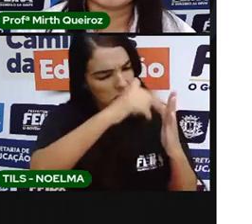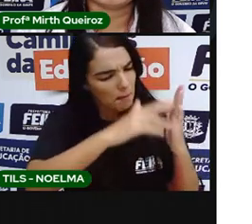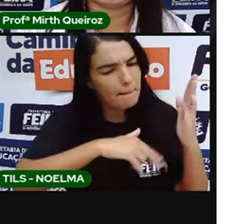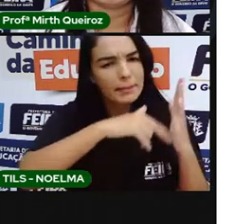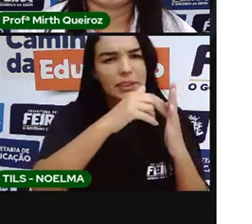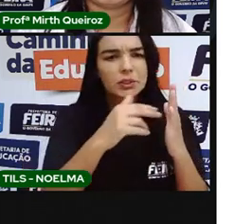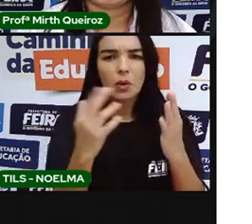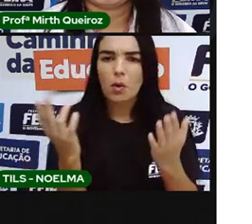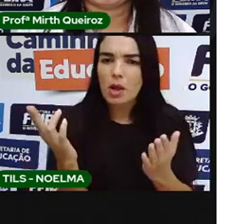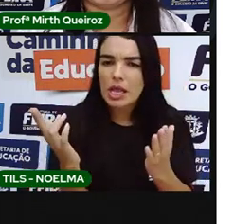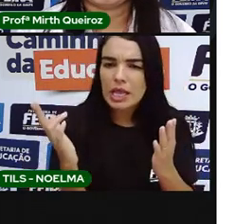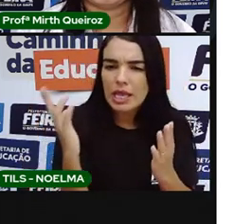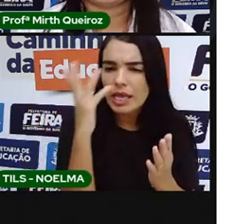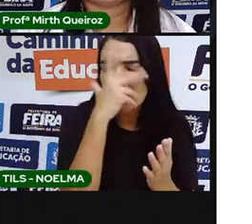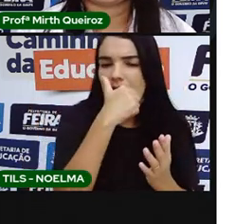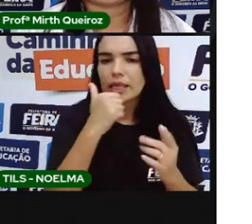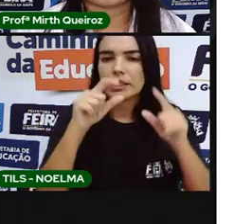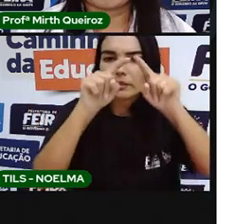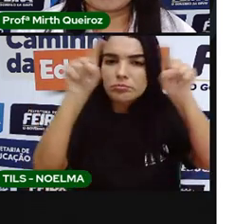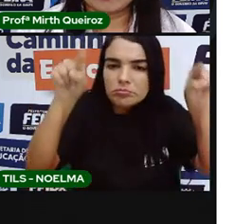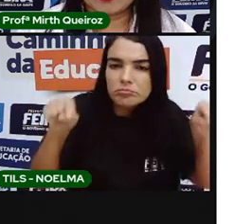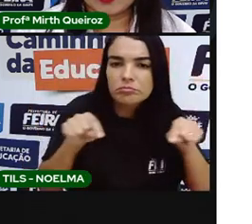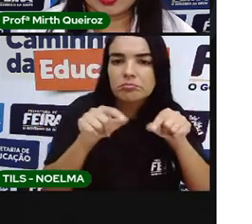Principalmente aí é